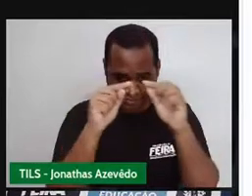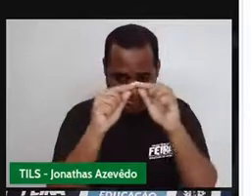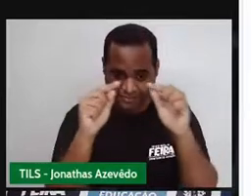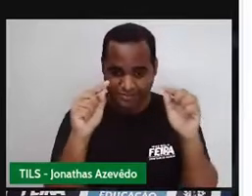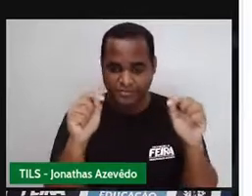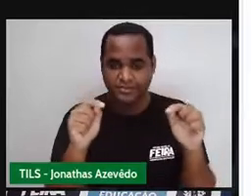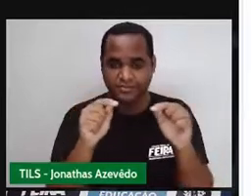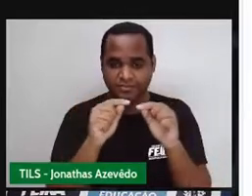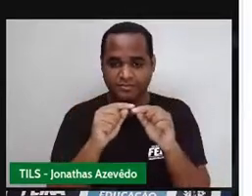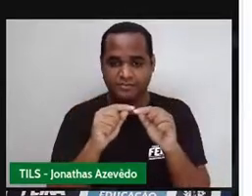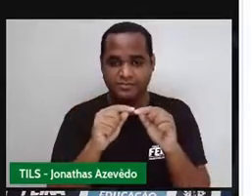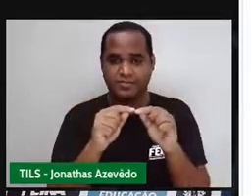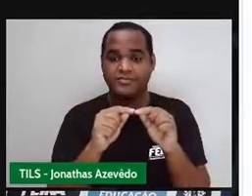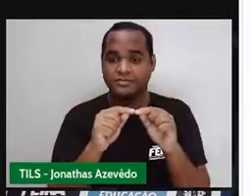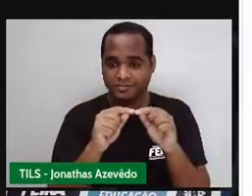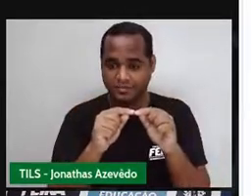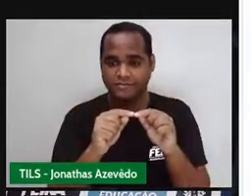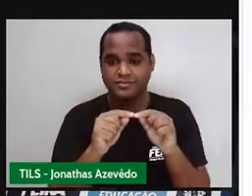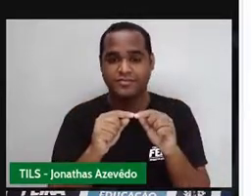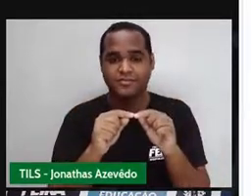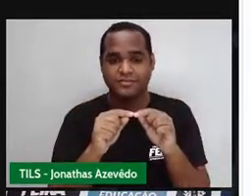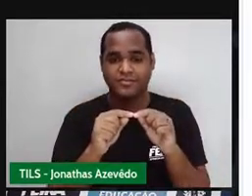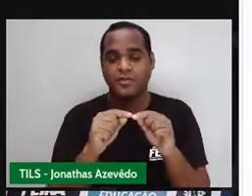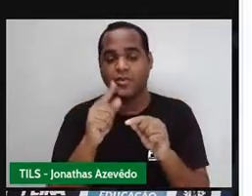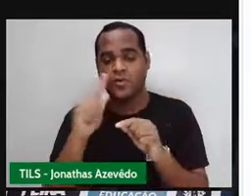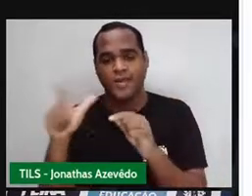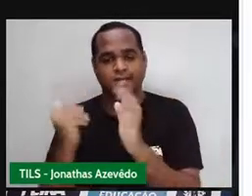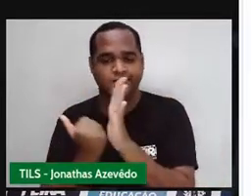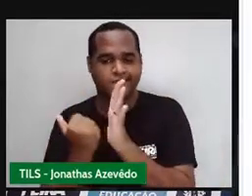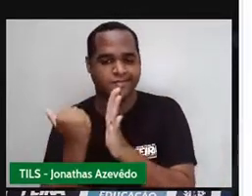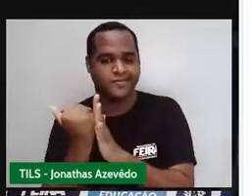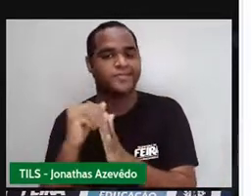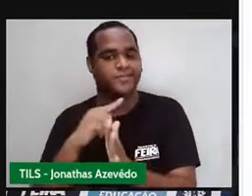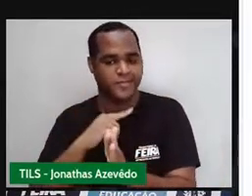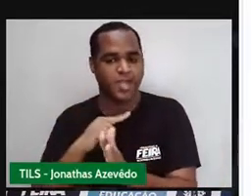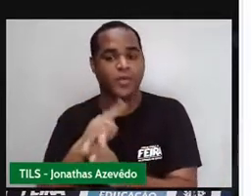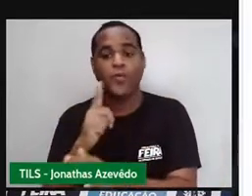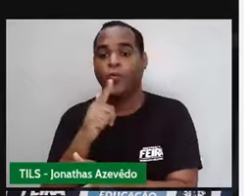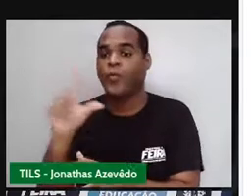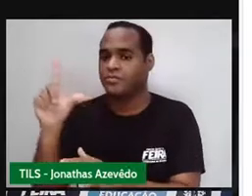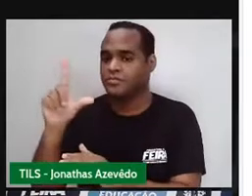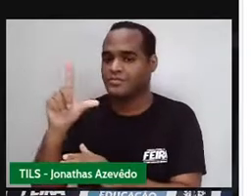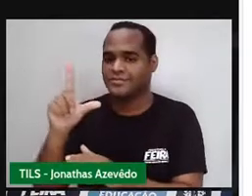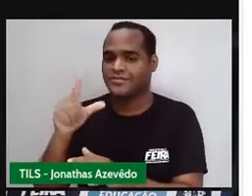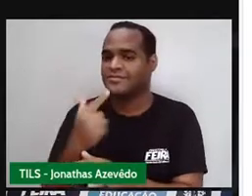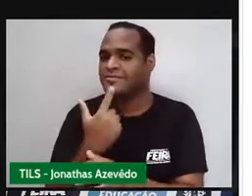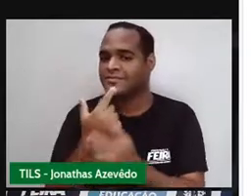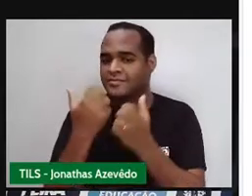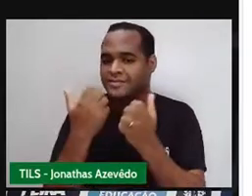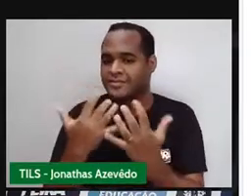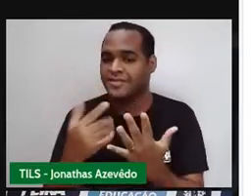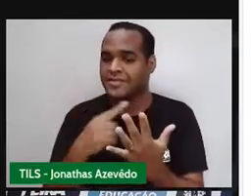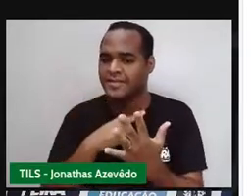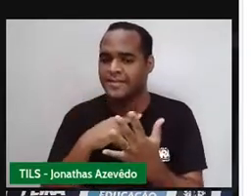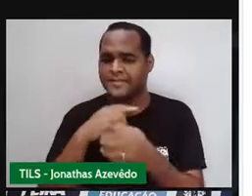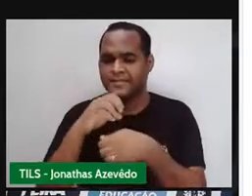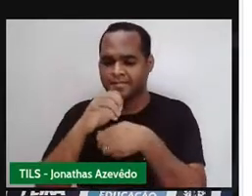e a gente vai ter esse retângulo e a gente tem esse outro retângulo Zinho aqui ó